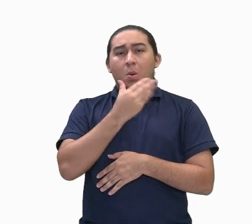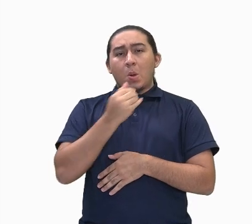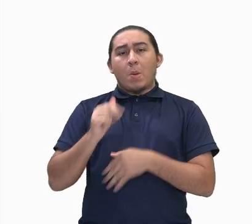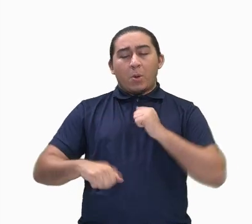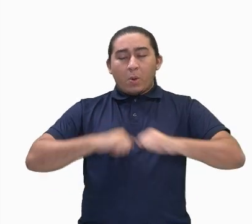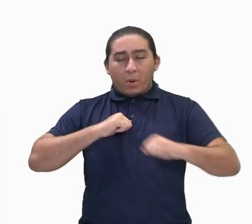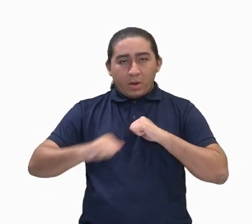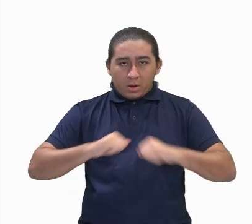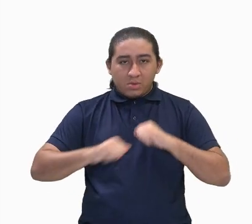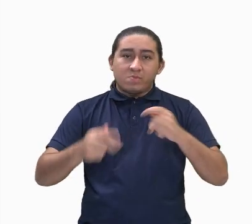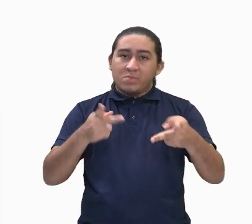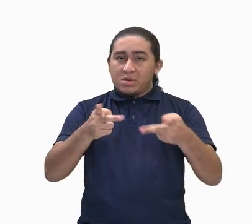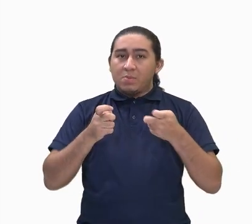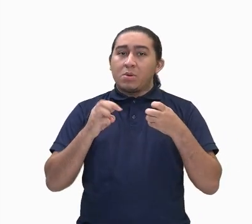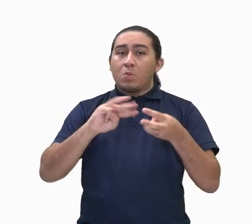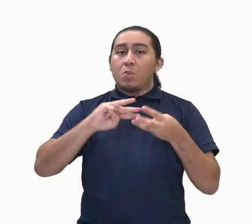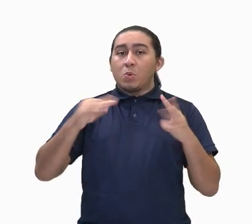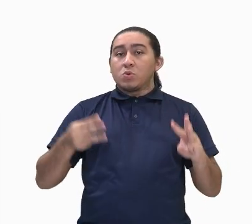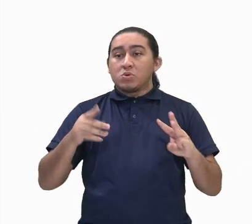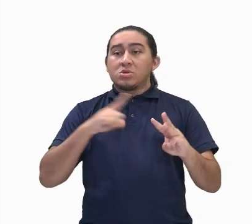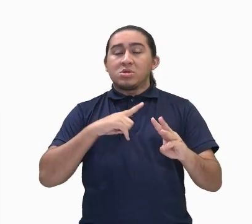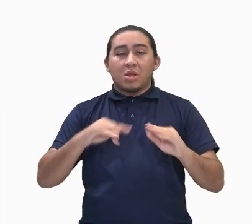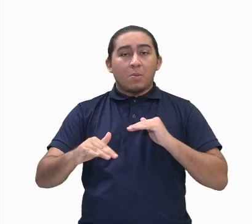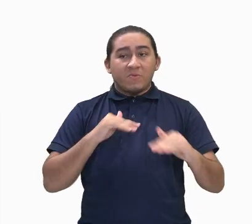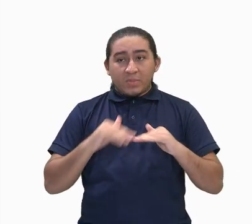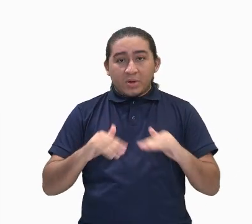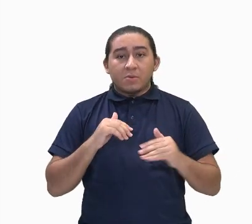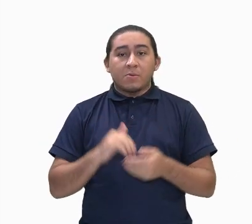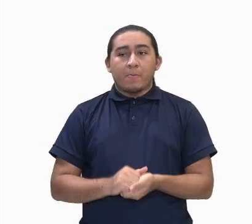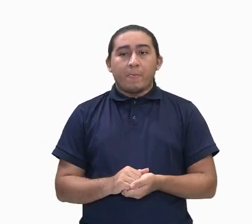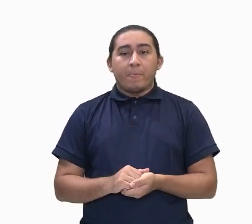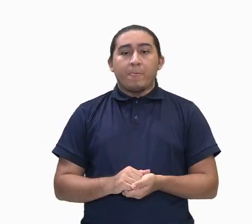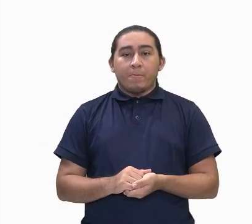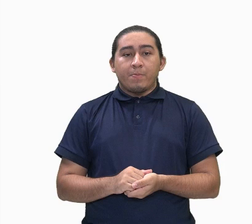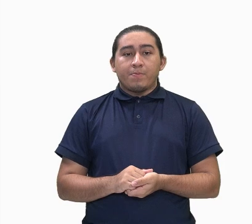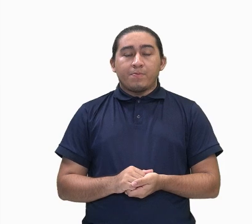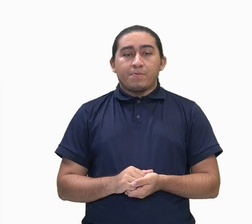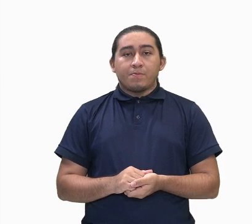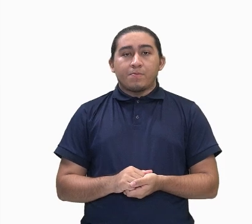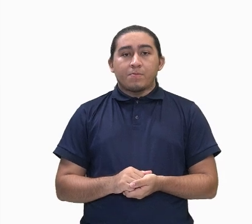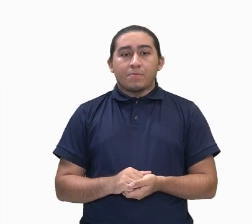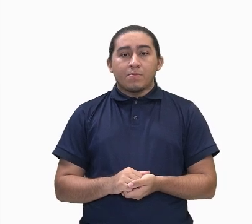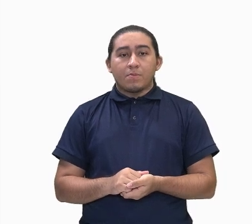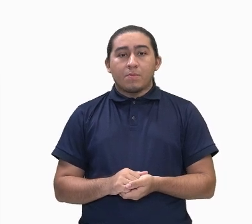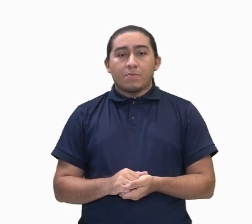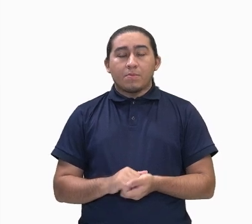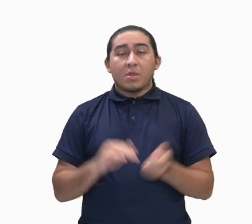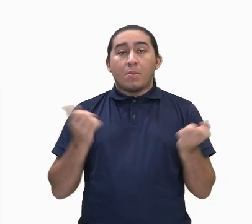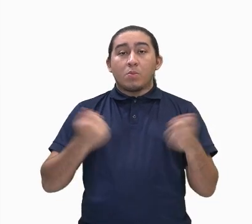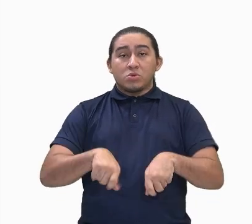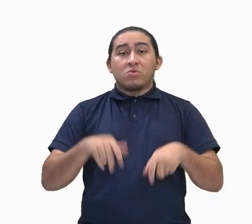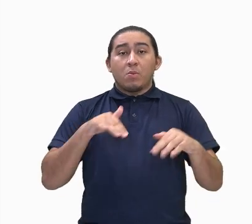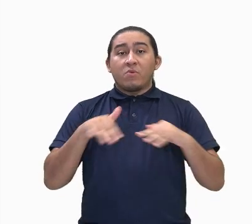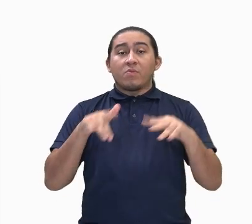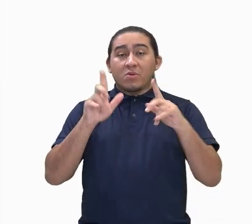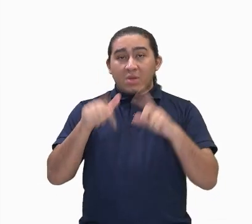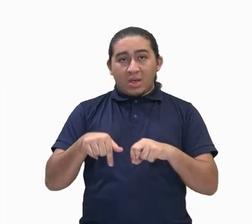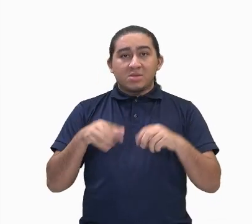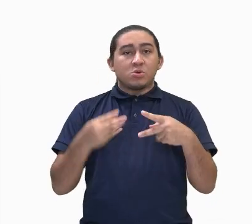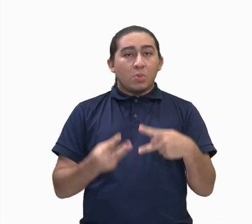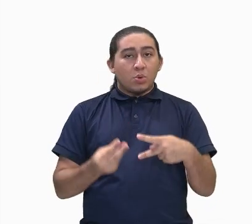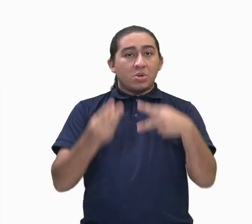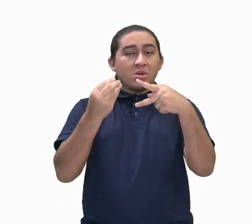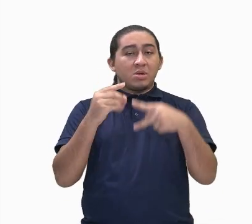aqueles músculos, né, fazendo aquela corrida, justamente quem vai permitir esses movimentos são essas proteínas que